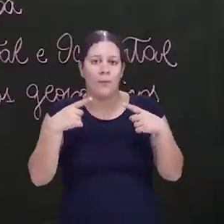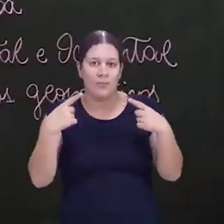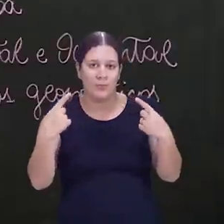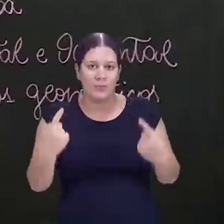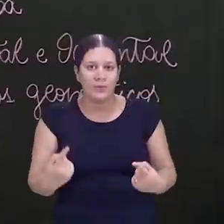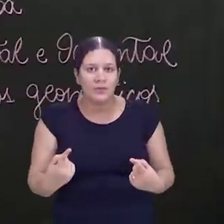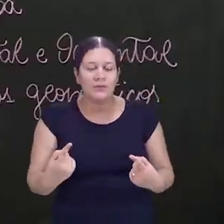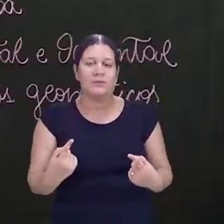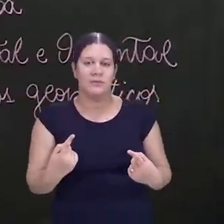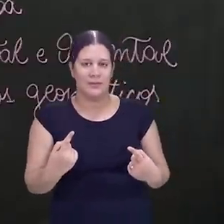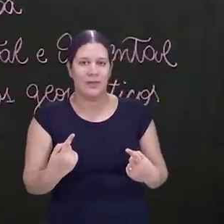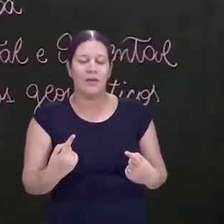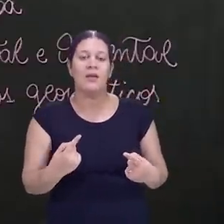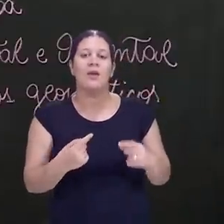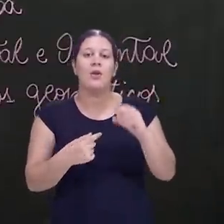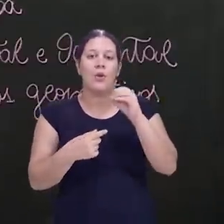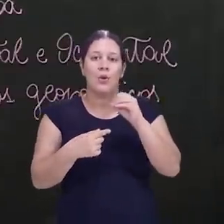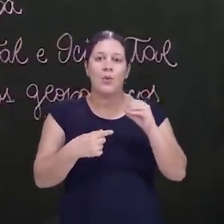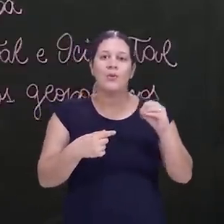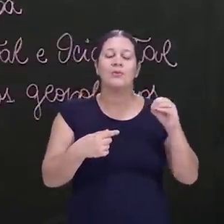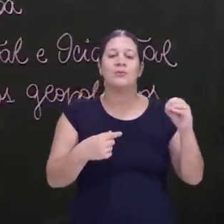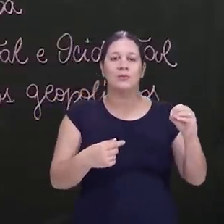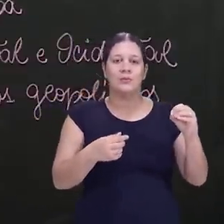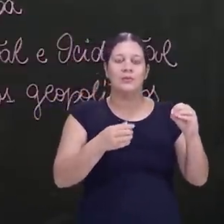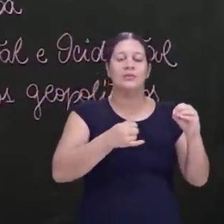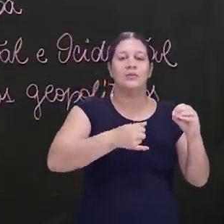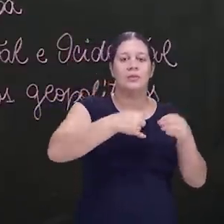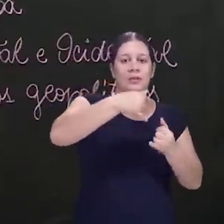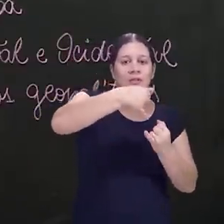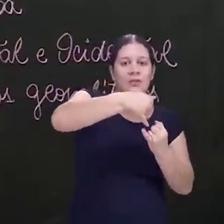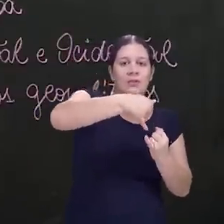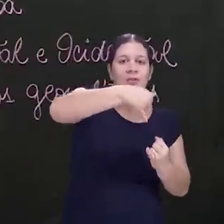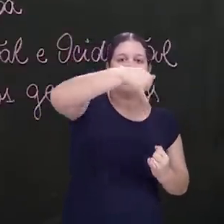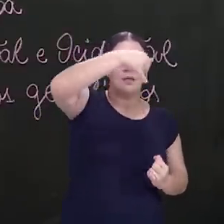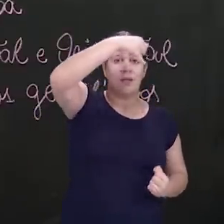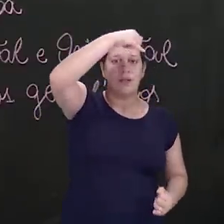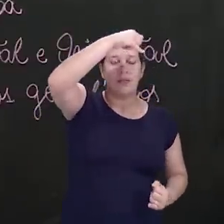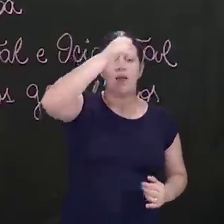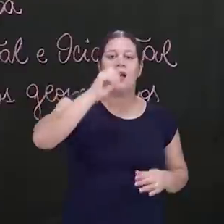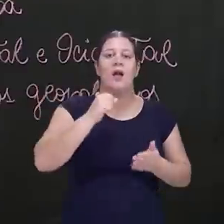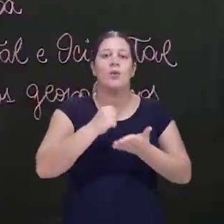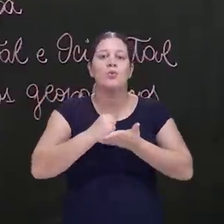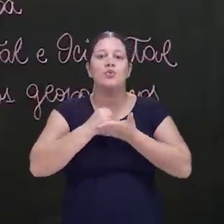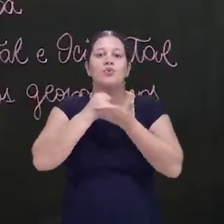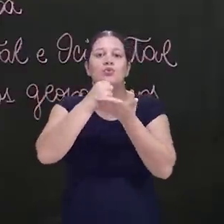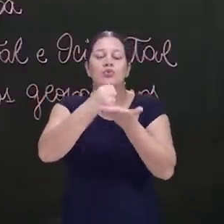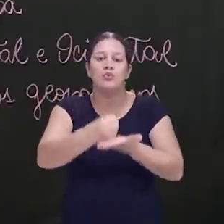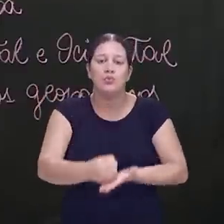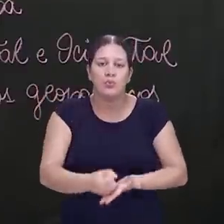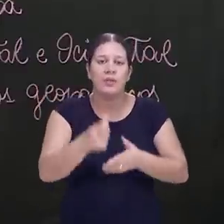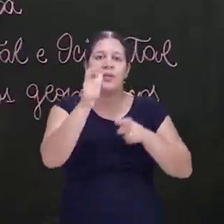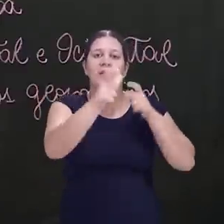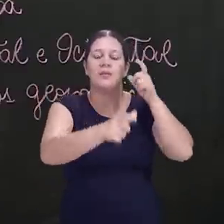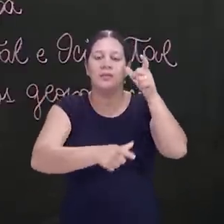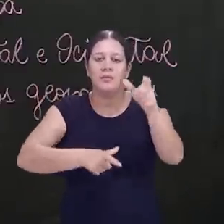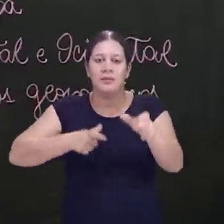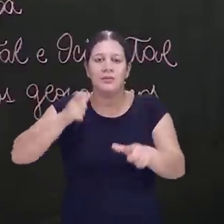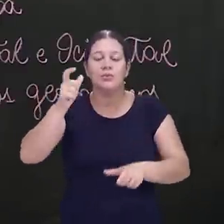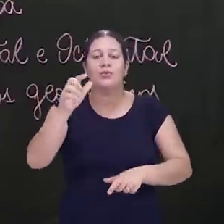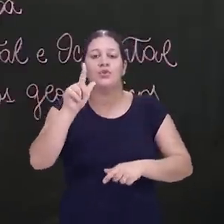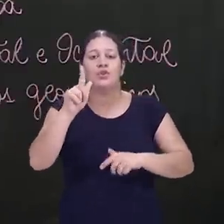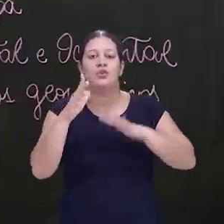o Oeste. A linha do meridiano de Greenwich, então, ele ajuda a criar esse critério